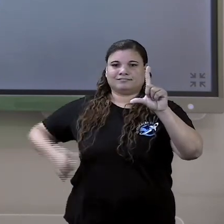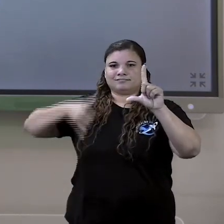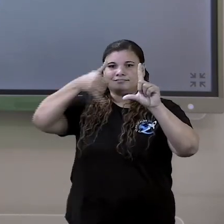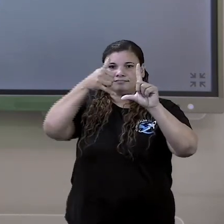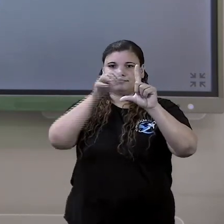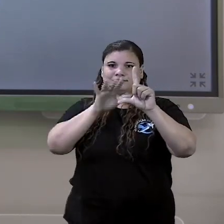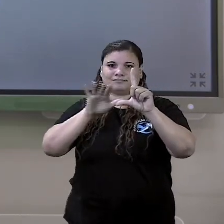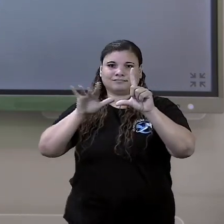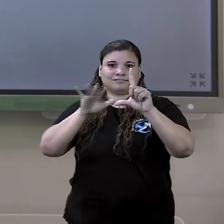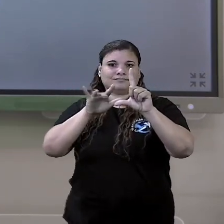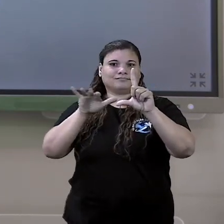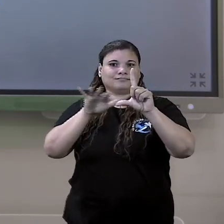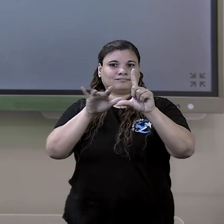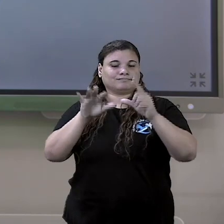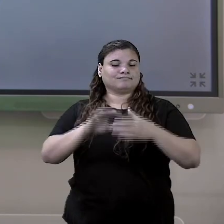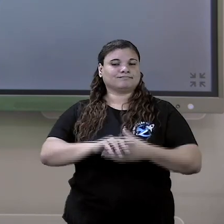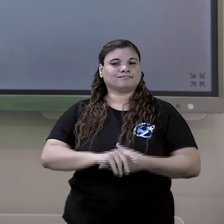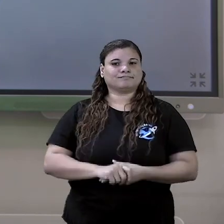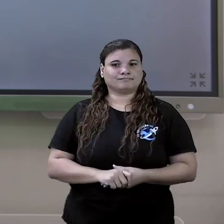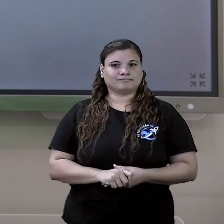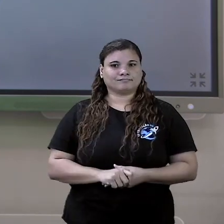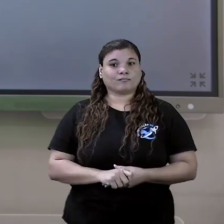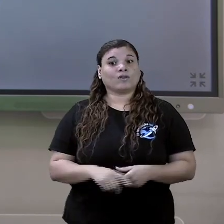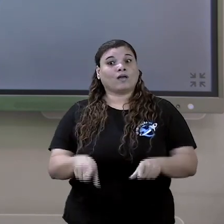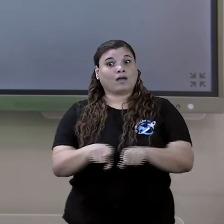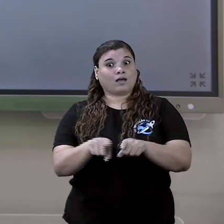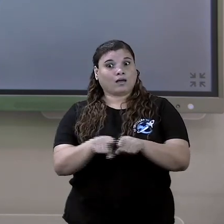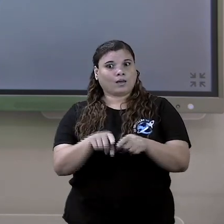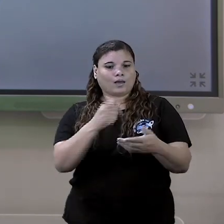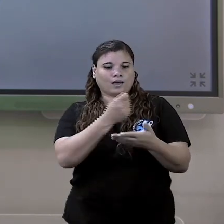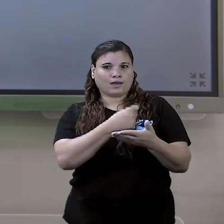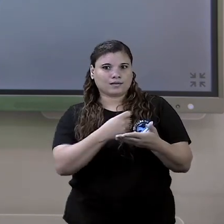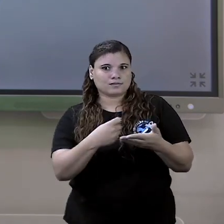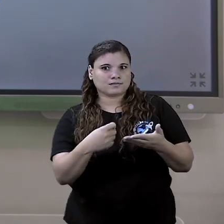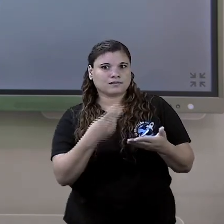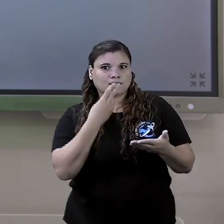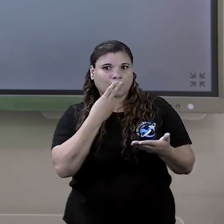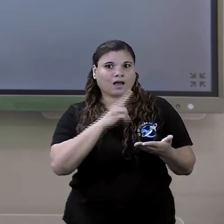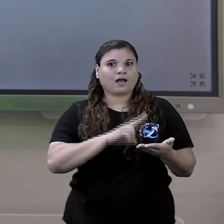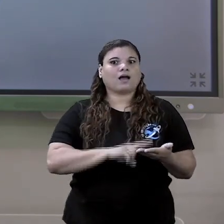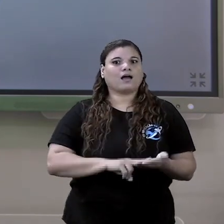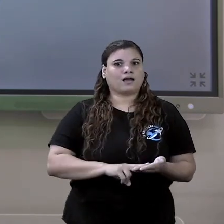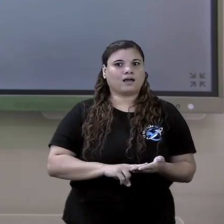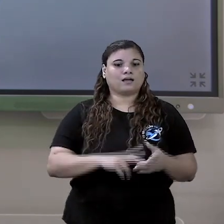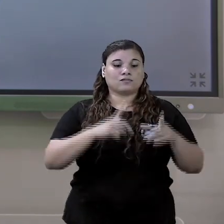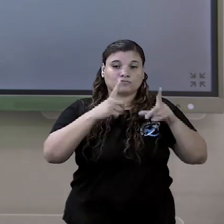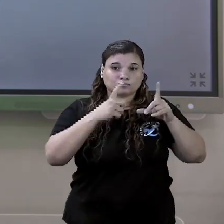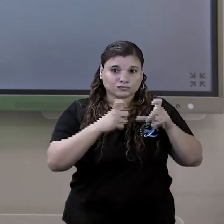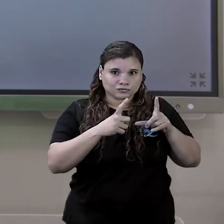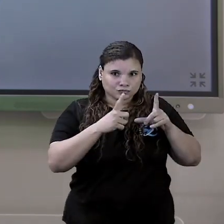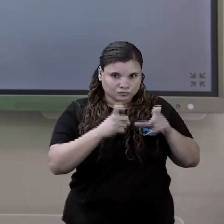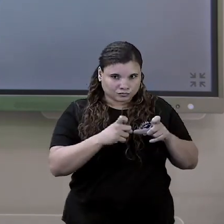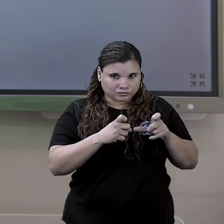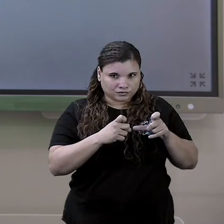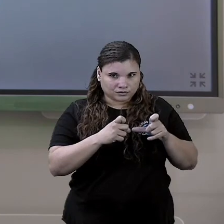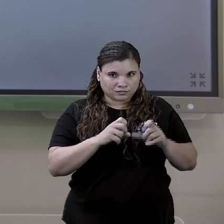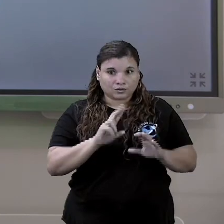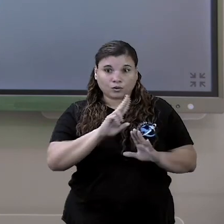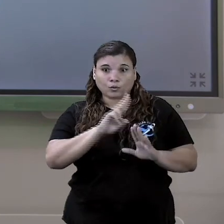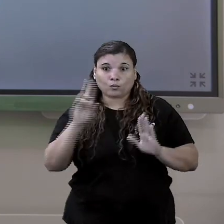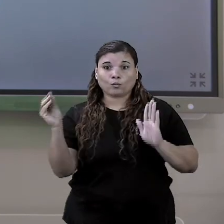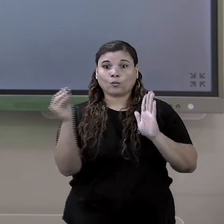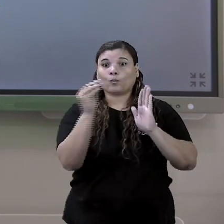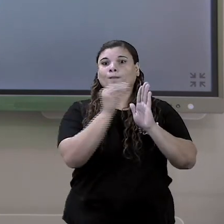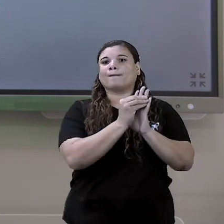tela. Ao escrever a carta, mais uma vez a professora quer reforçar. Fotografa e nos marca lá nas redes